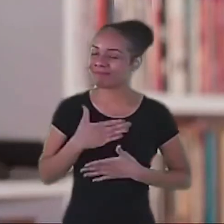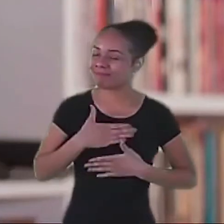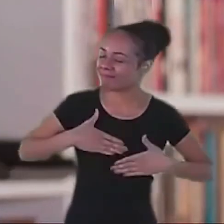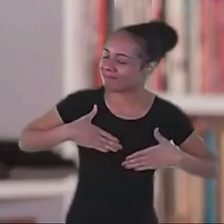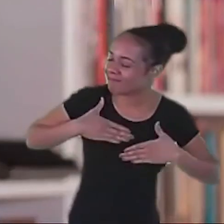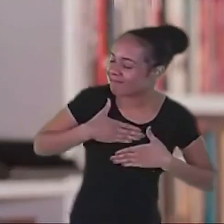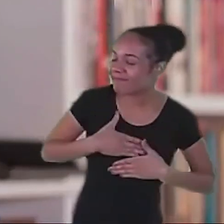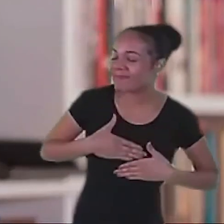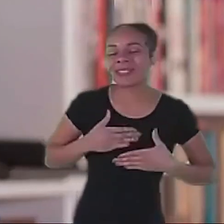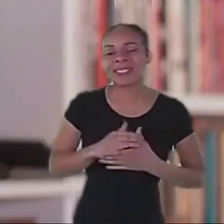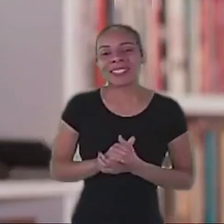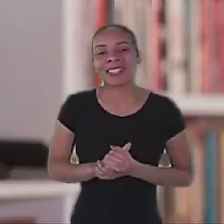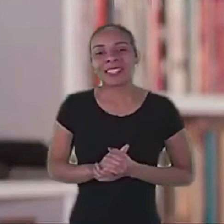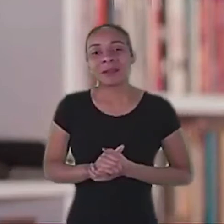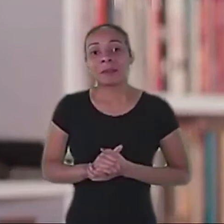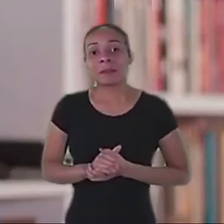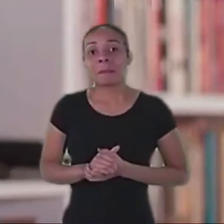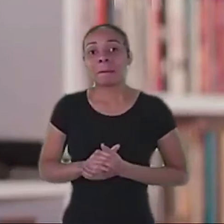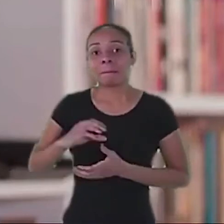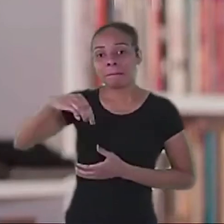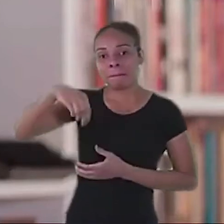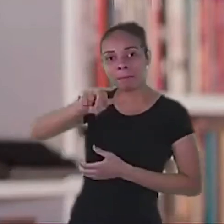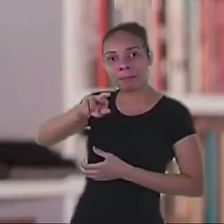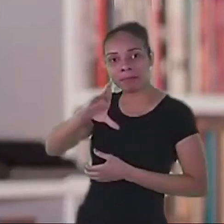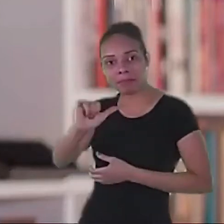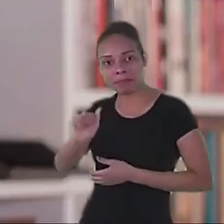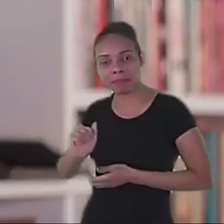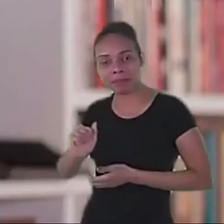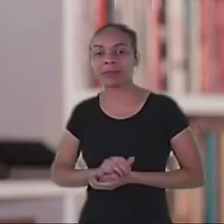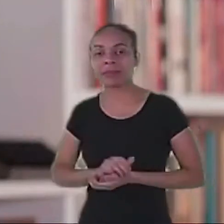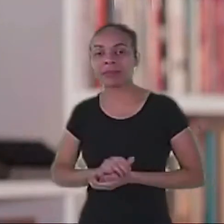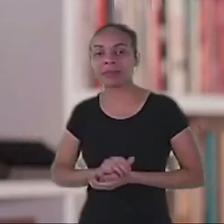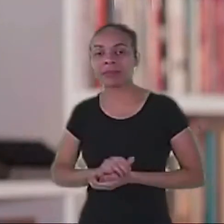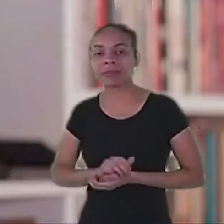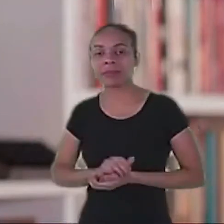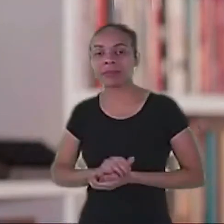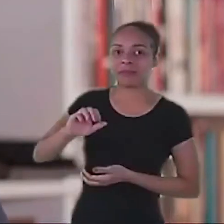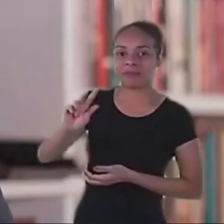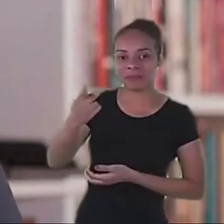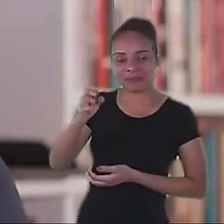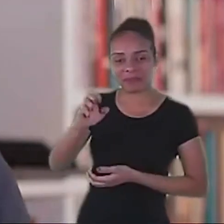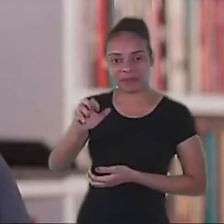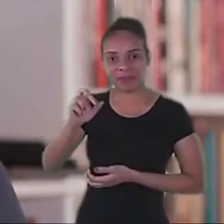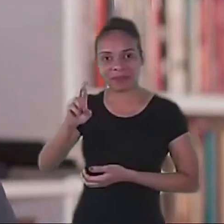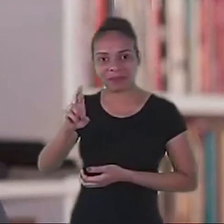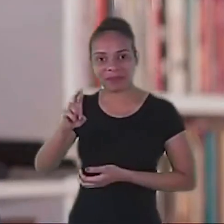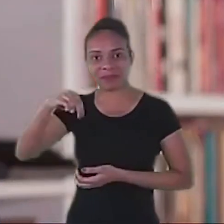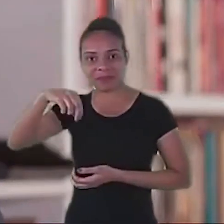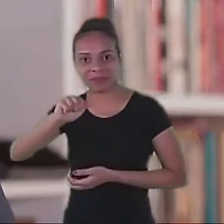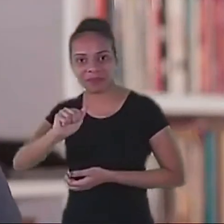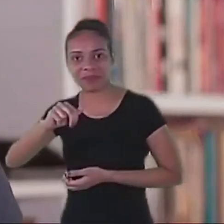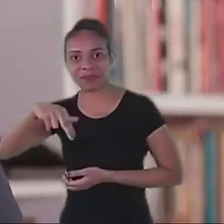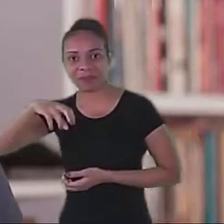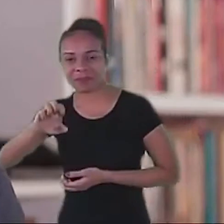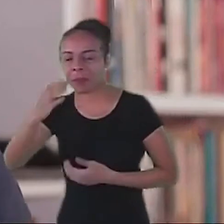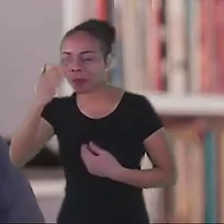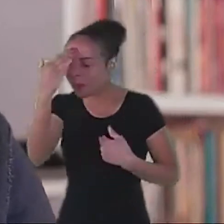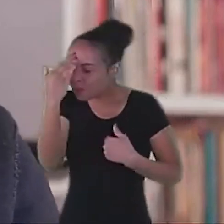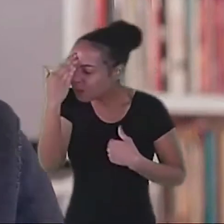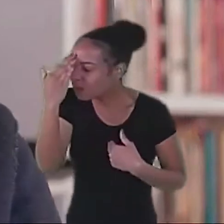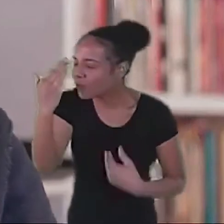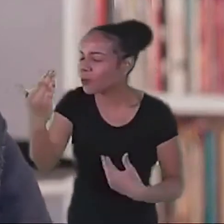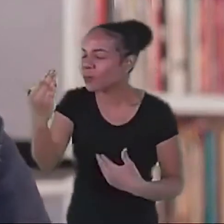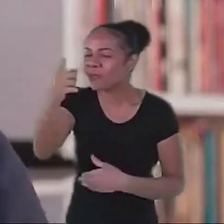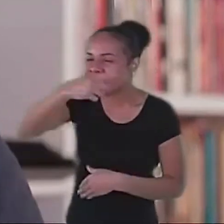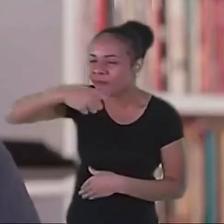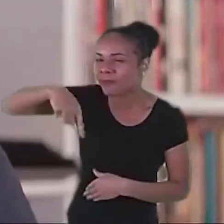Lispector, Maria Lourdes Mendes, Hernani, Cristina, muito obrigado por estar essa noite conosco, compartilhando a